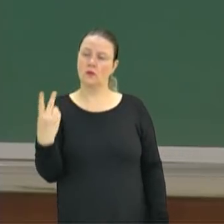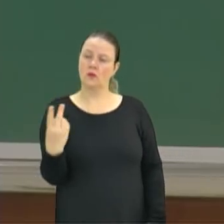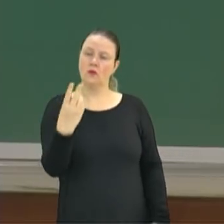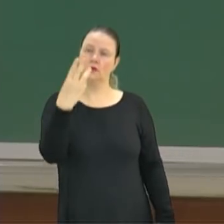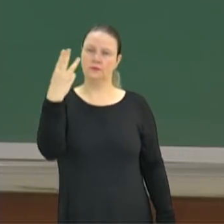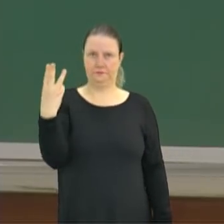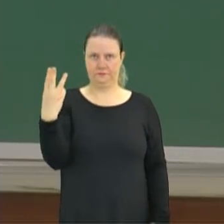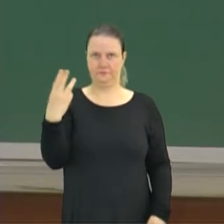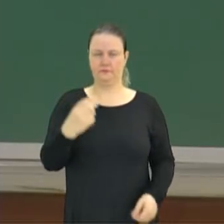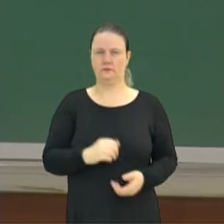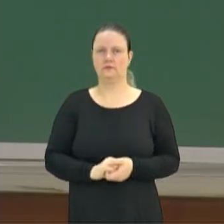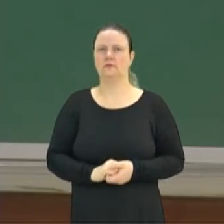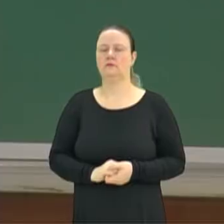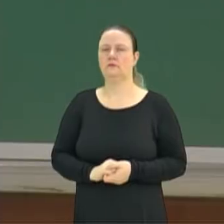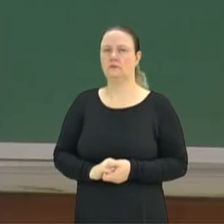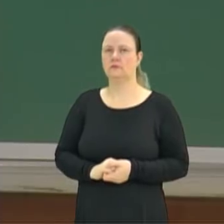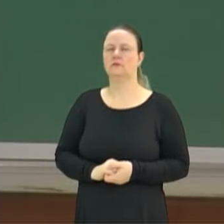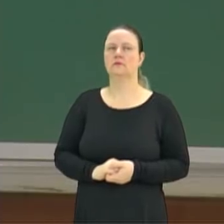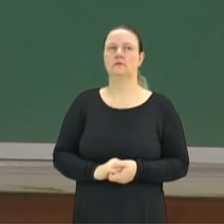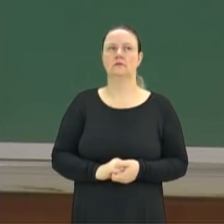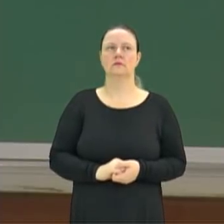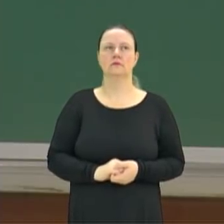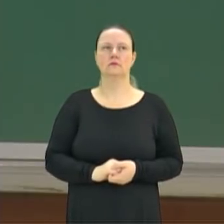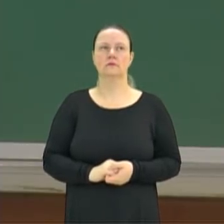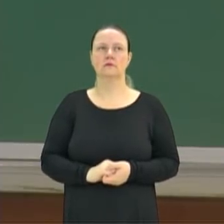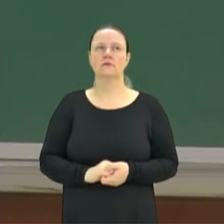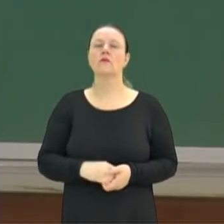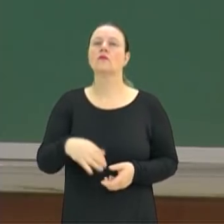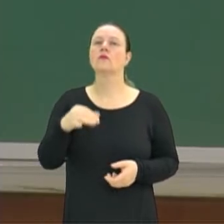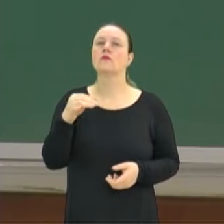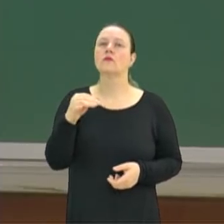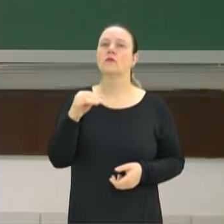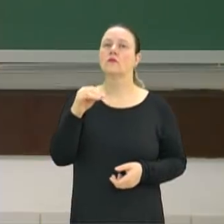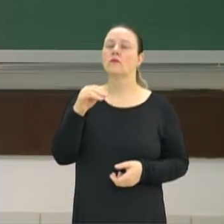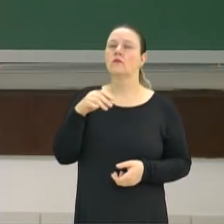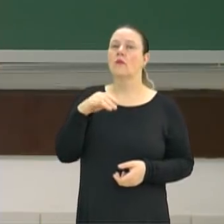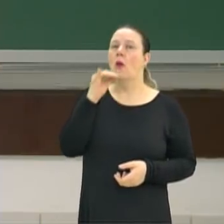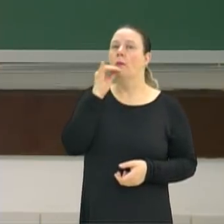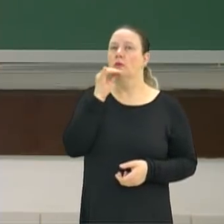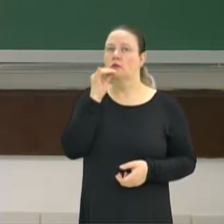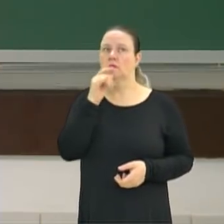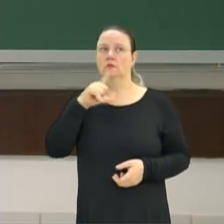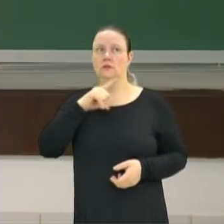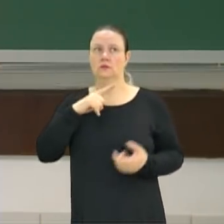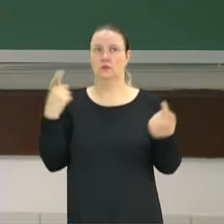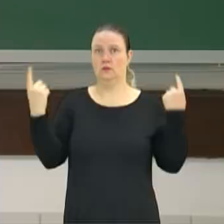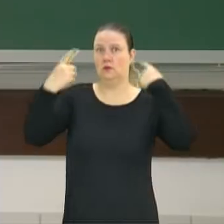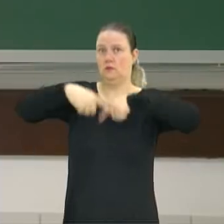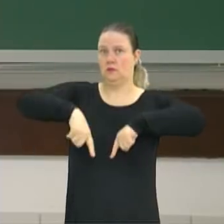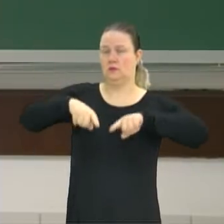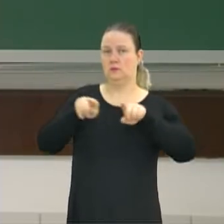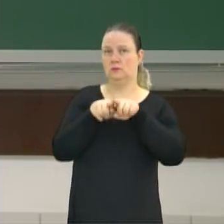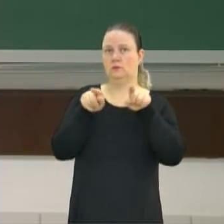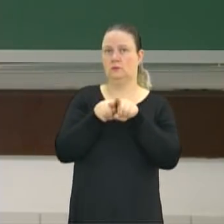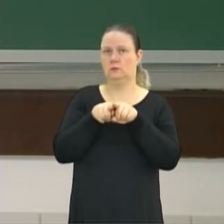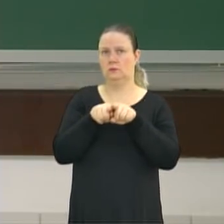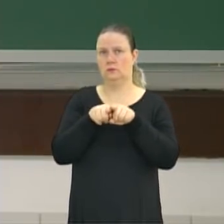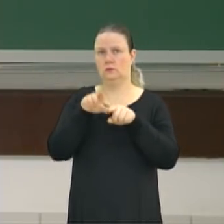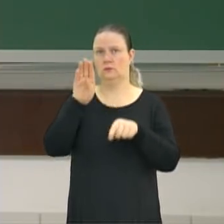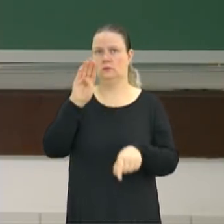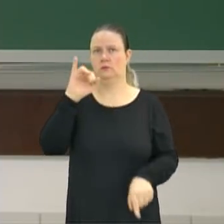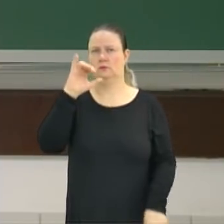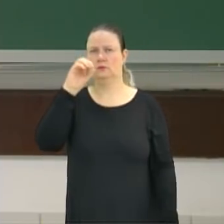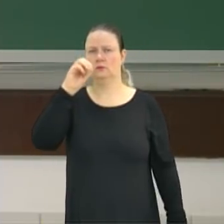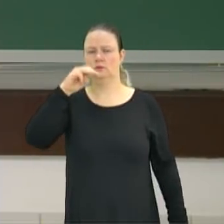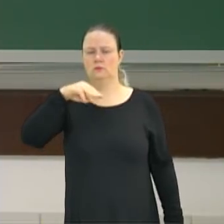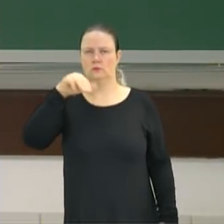nosso consumidor secundário, certo? Existe pirâmide de biomassa invertida também. Quando que isso ocorre? A de